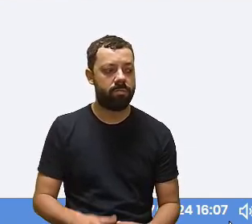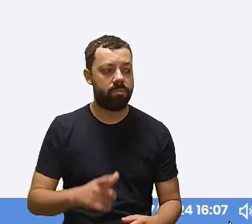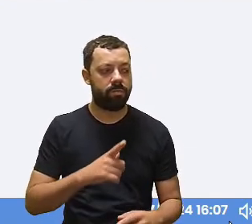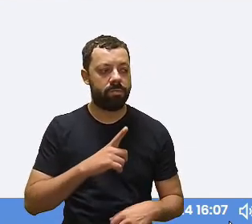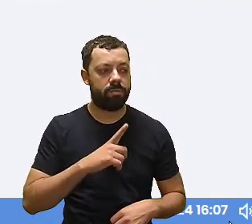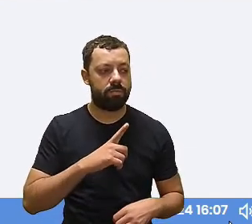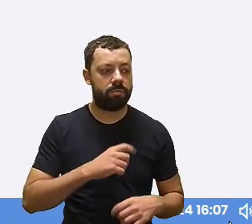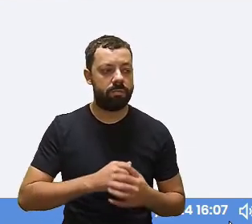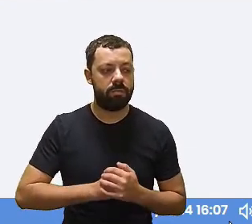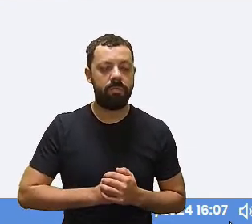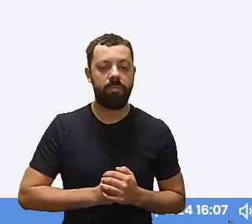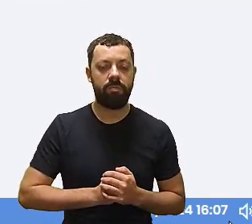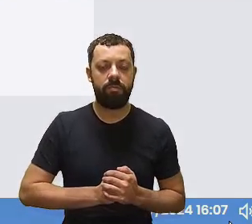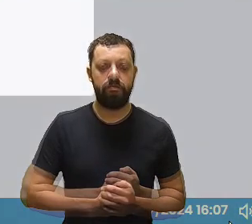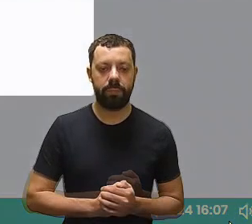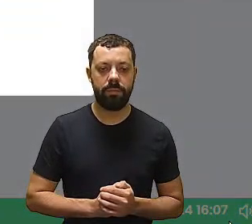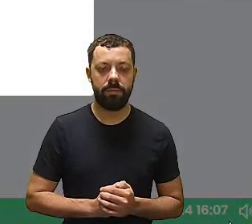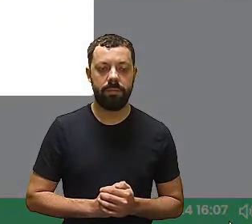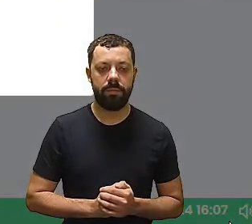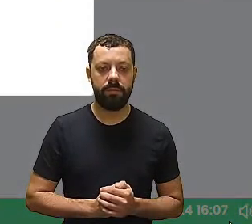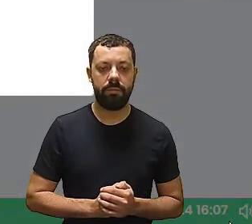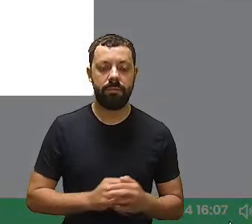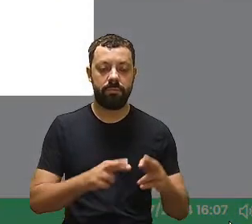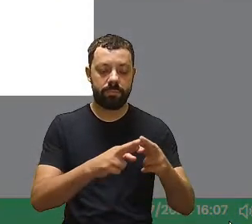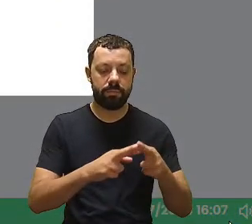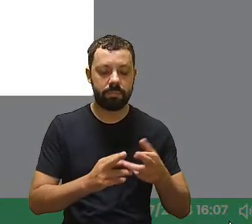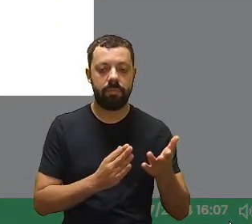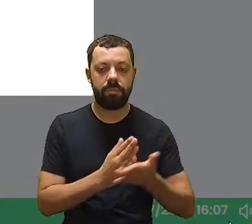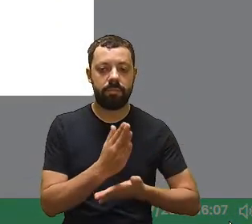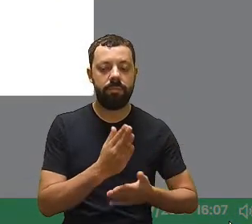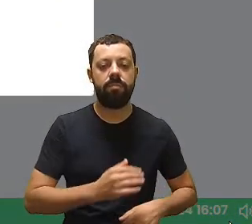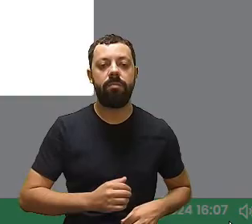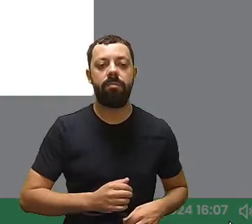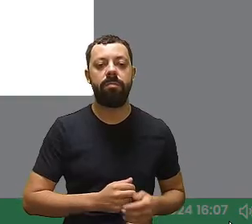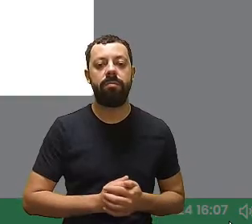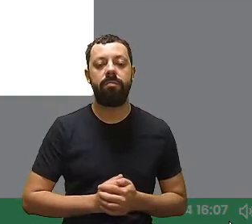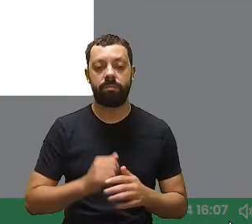Encerrada a votação. Requerimento aprovado por unanimidade.